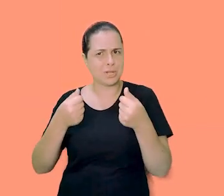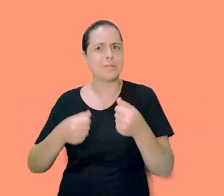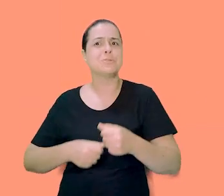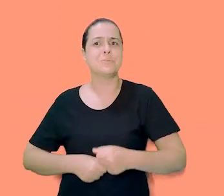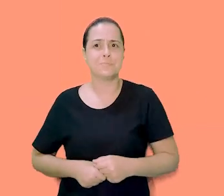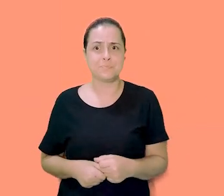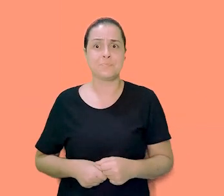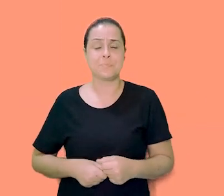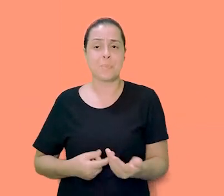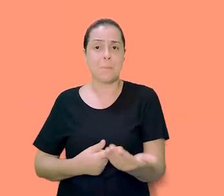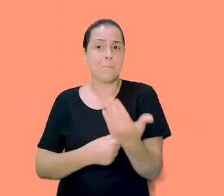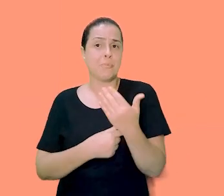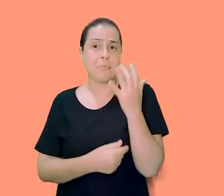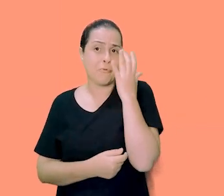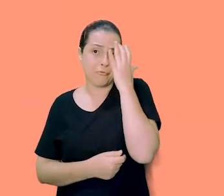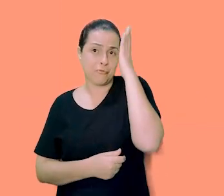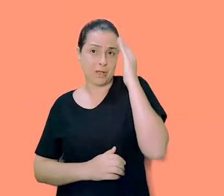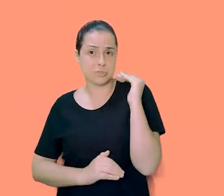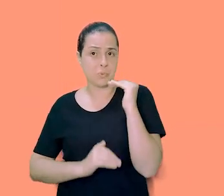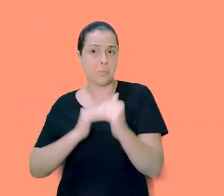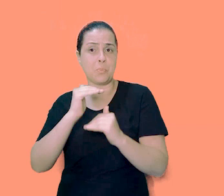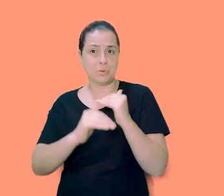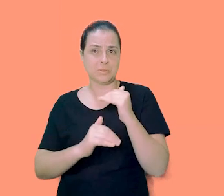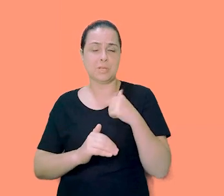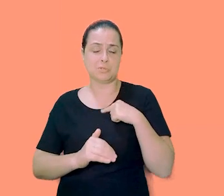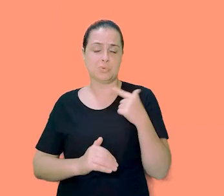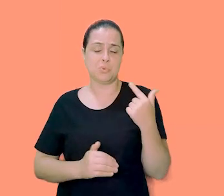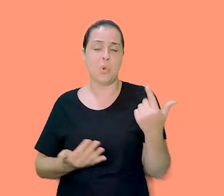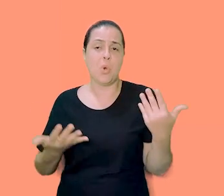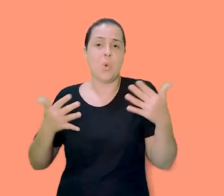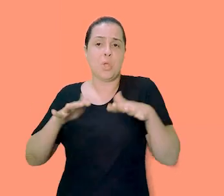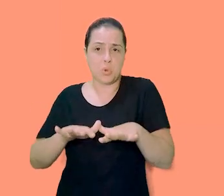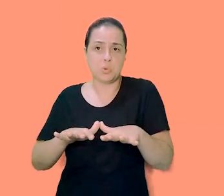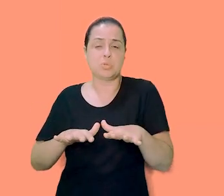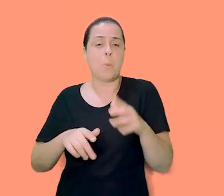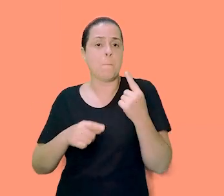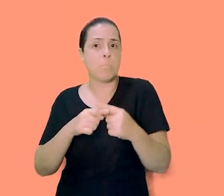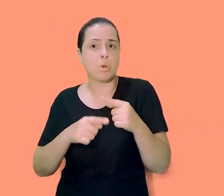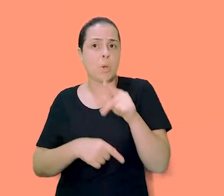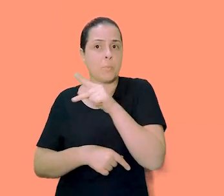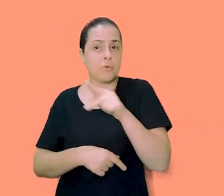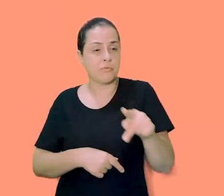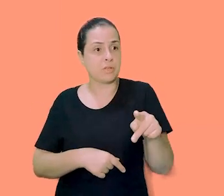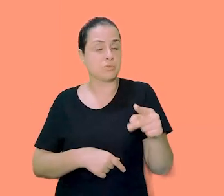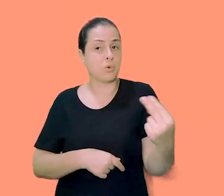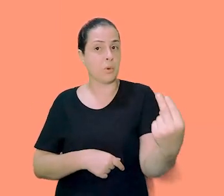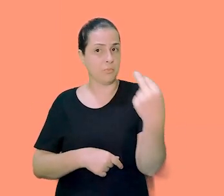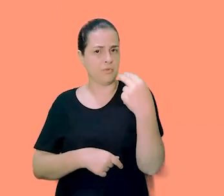uma excelente aluna facilitou muito para o meu processo de inclusão, porque os professores viam um aluno que